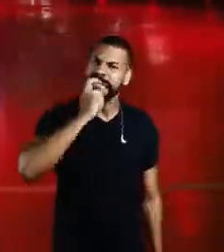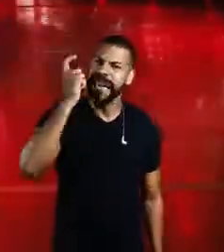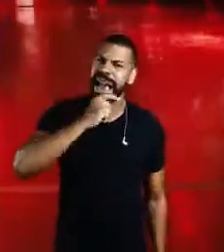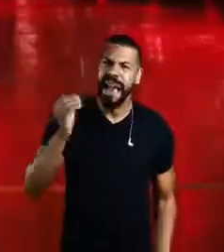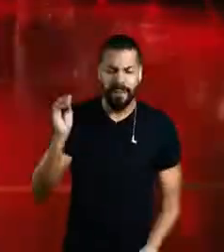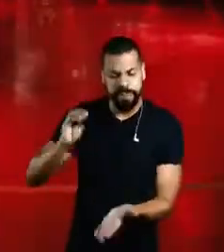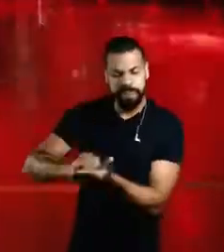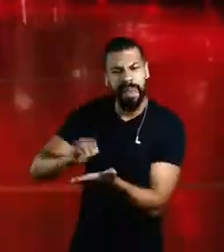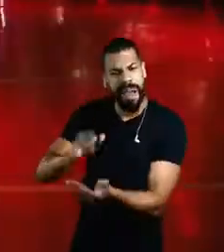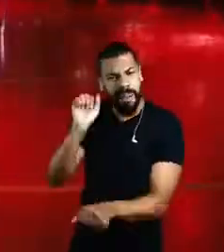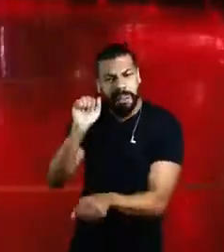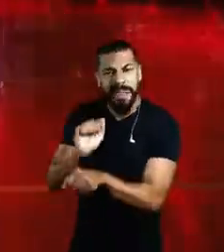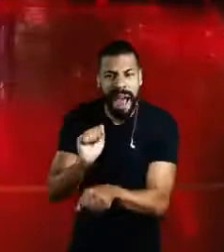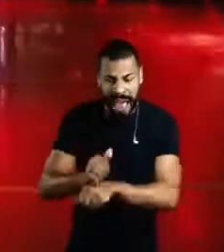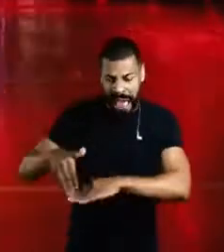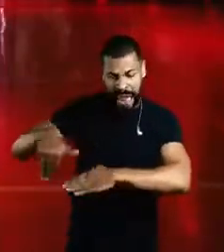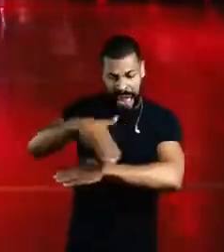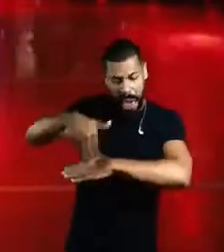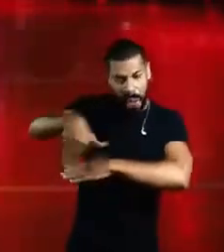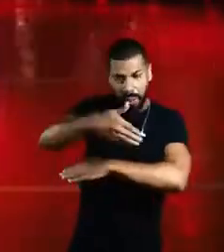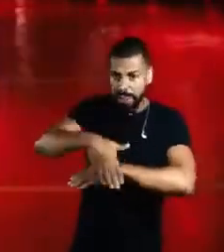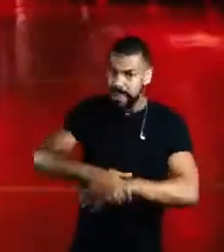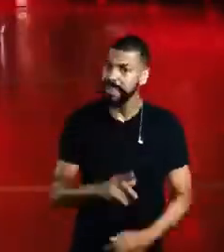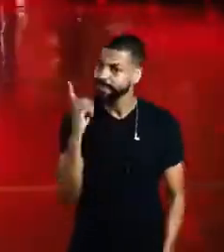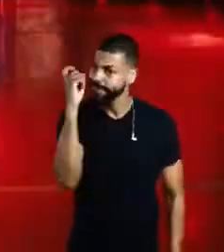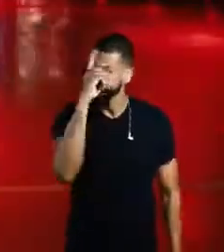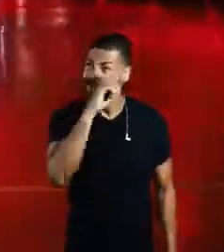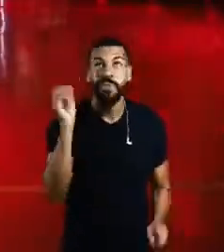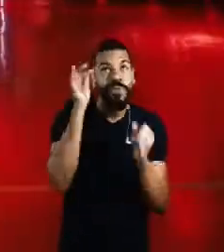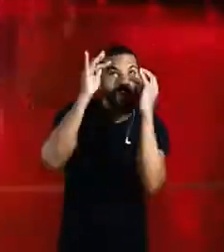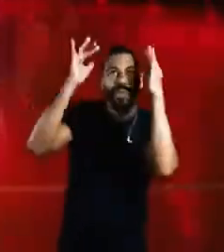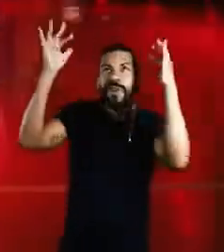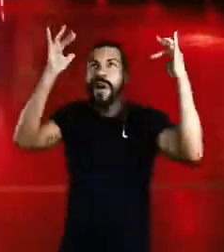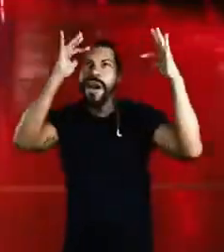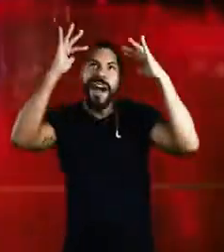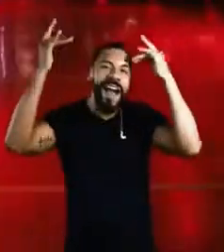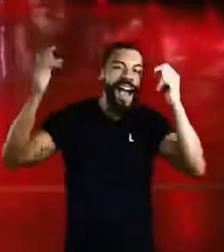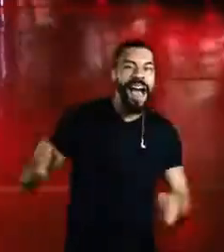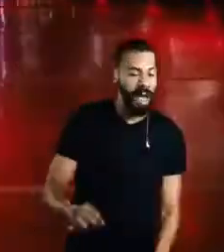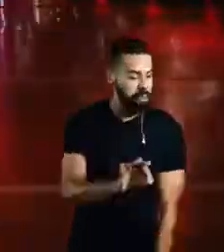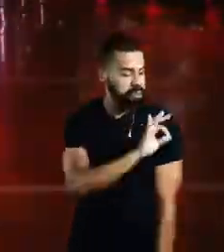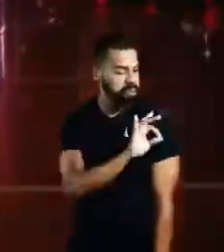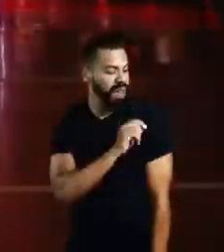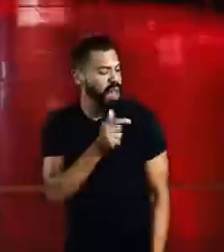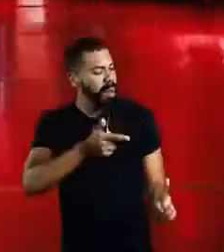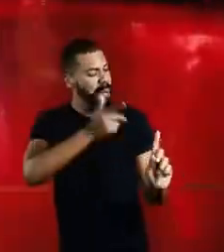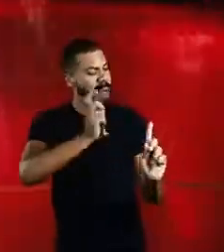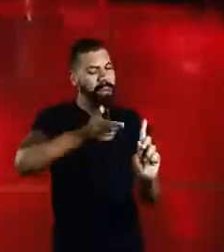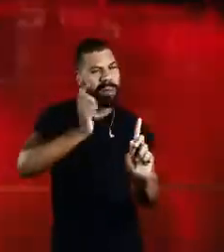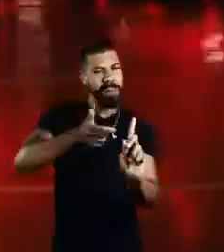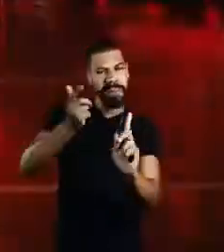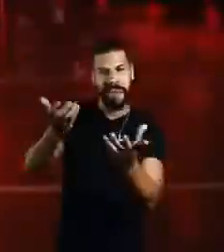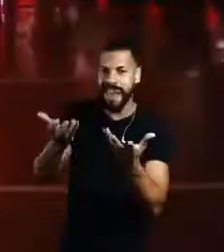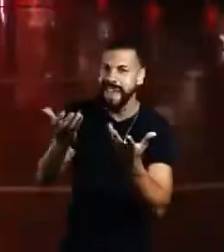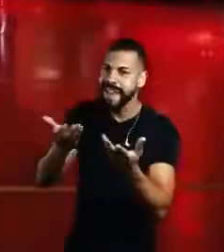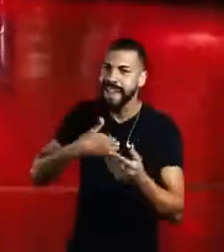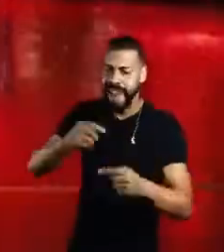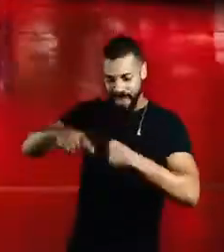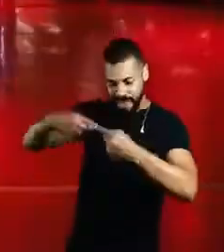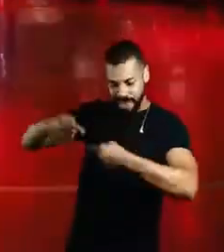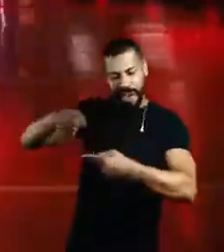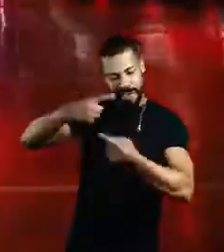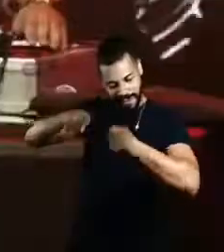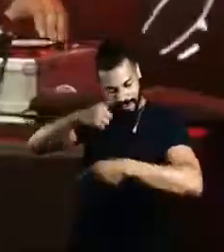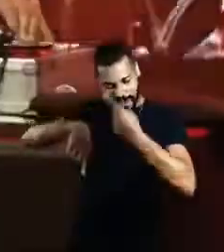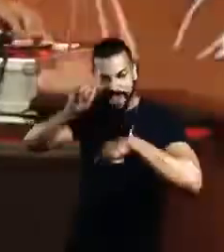hipocrisia. Na rua o bicho pega e não é fantasia. Polícia mata a Vera, somos reféns do medo. Quero fazer revolução e ele